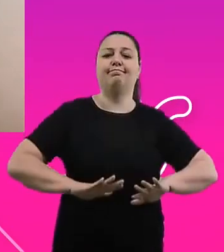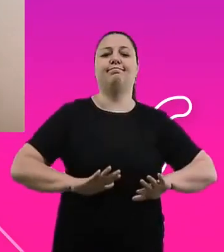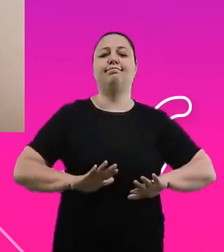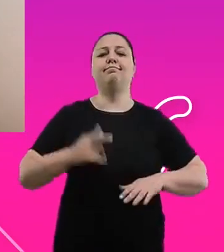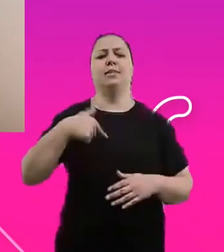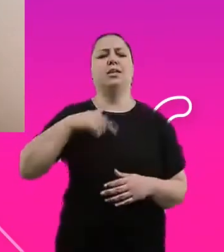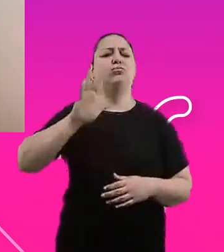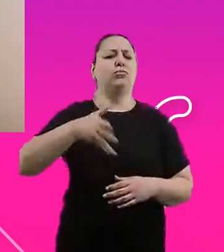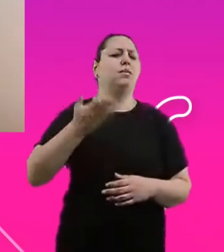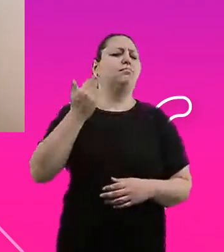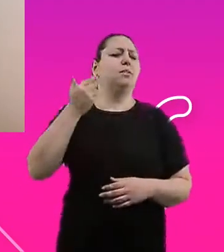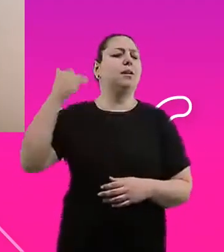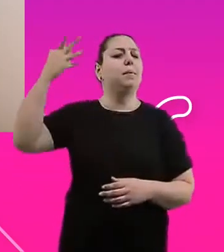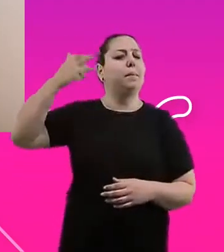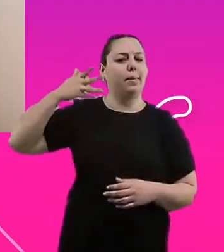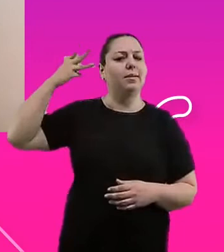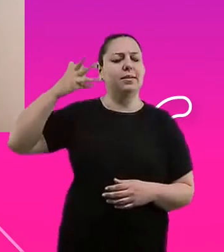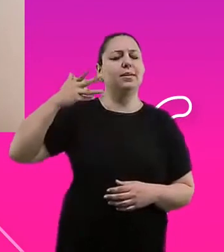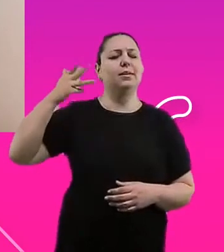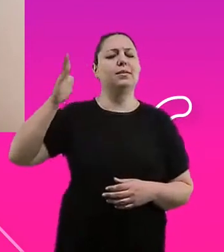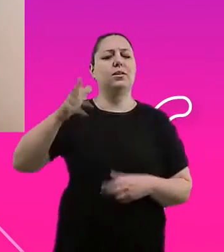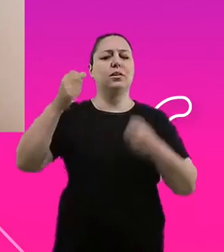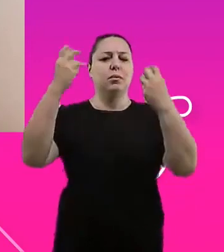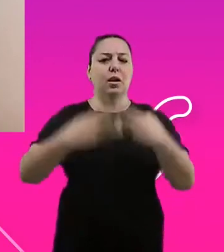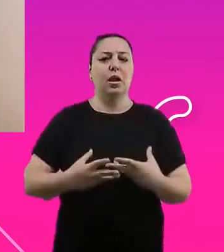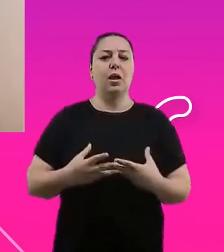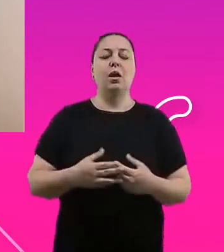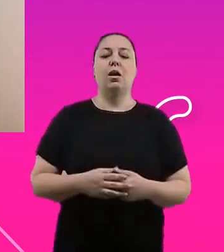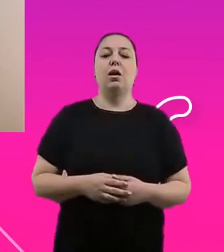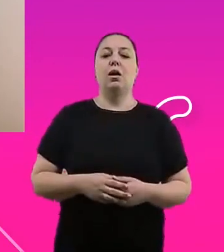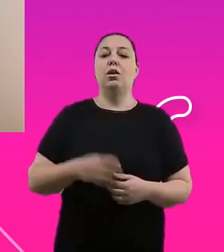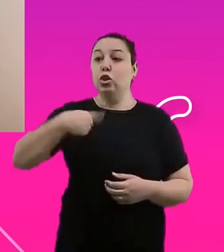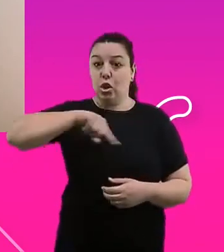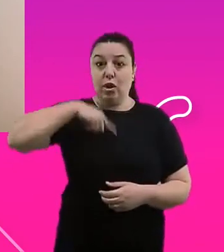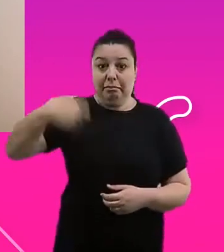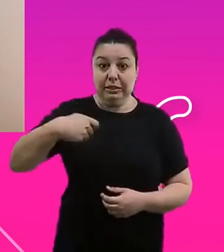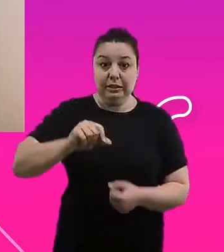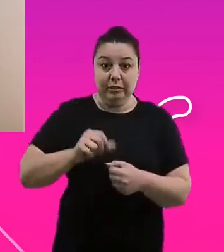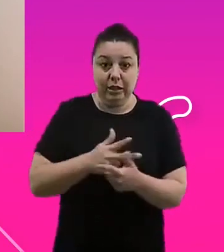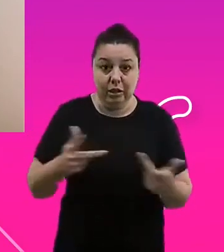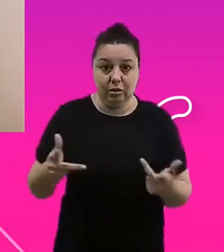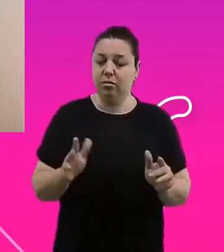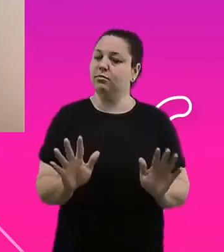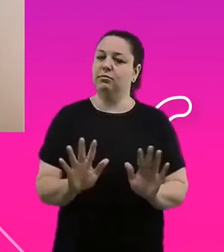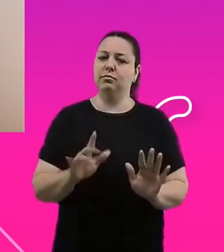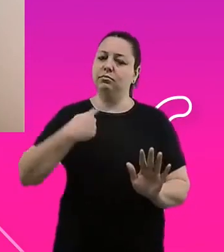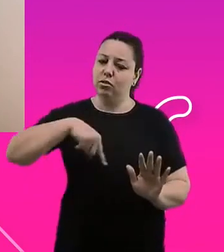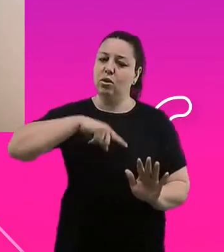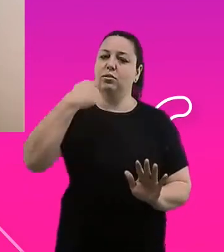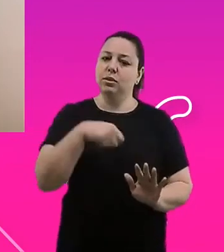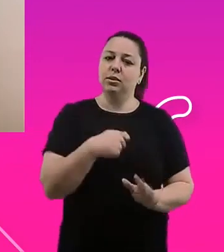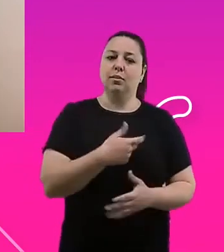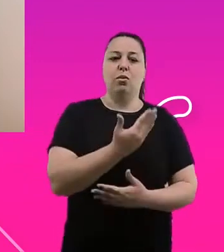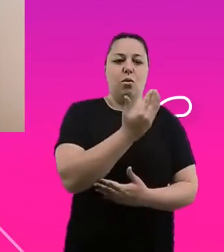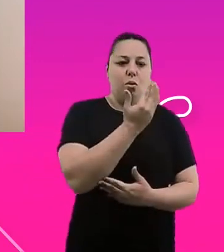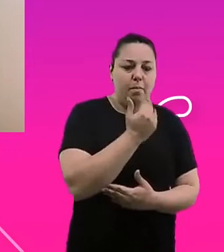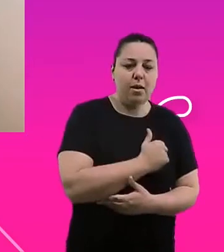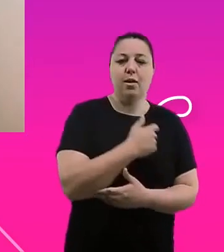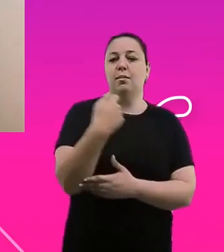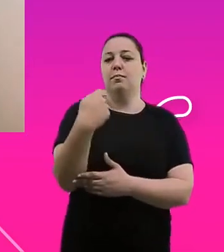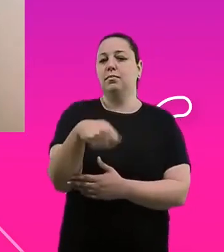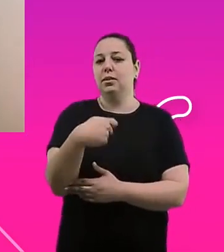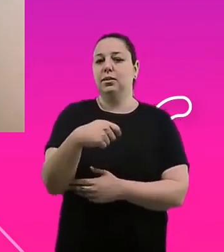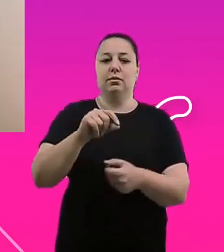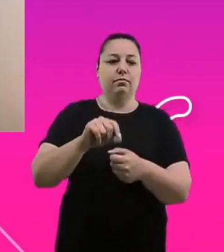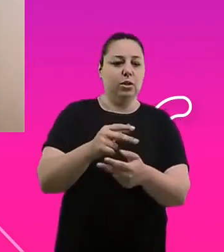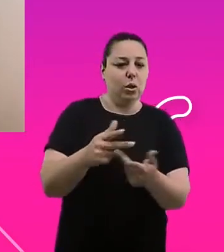passado que a gente não tem que fazer nada. A gente tem que comer, beber, respirar e sobreviver. A gente não tem que consumir, a gente não tem que dar like, a gente não tem que responder a